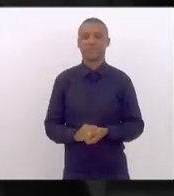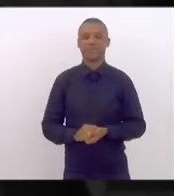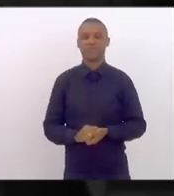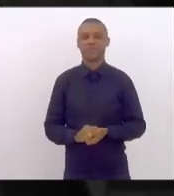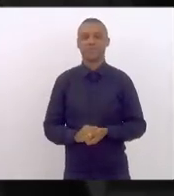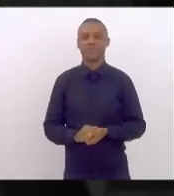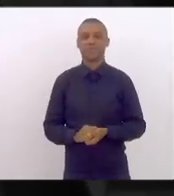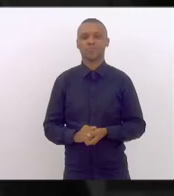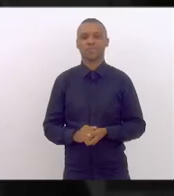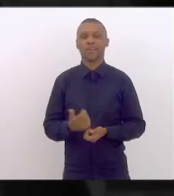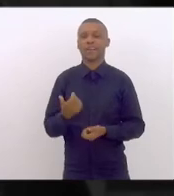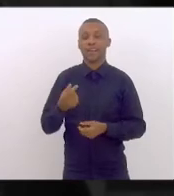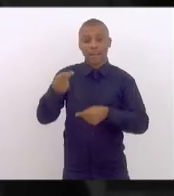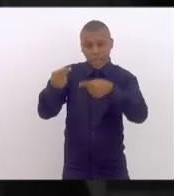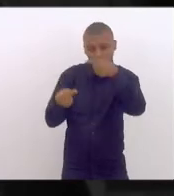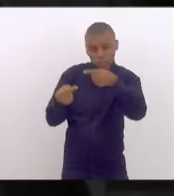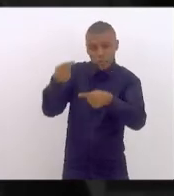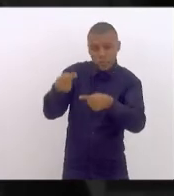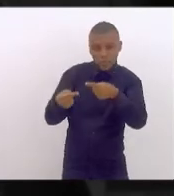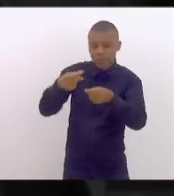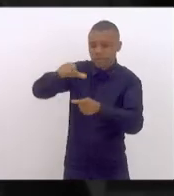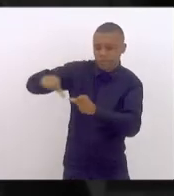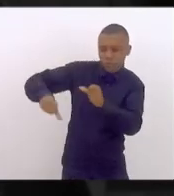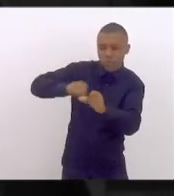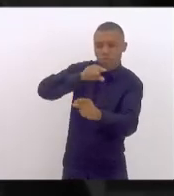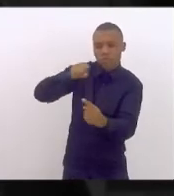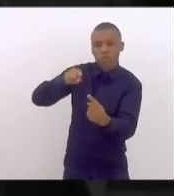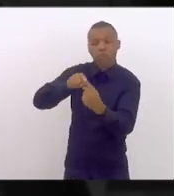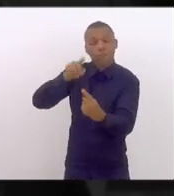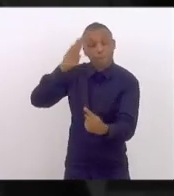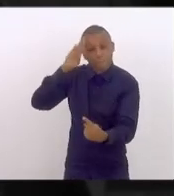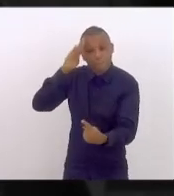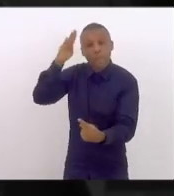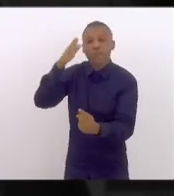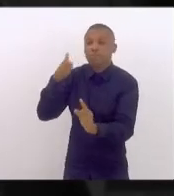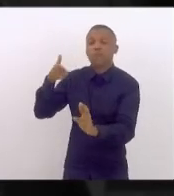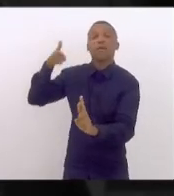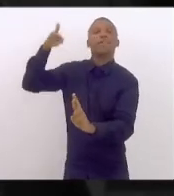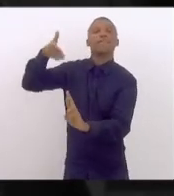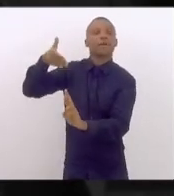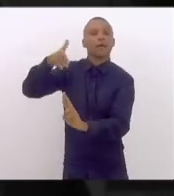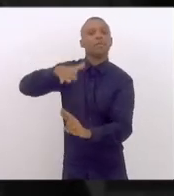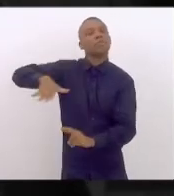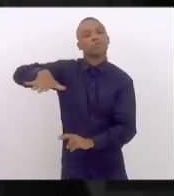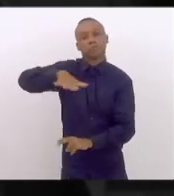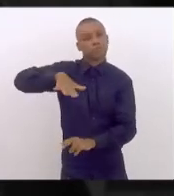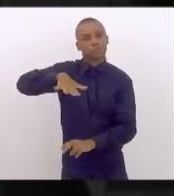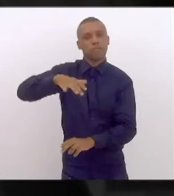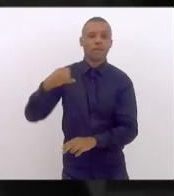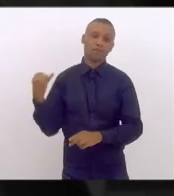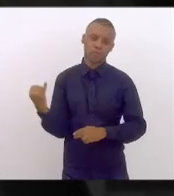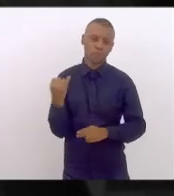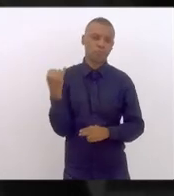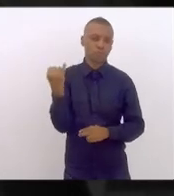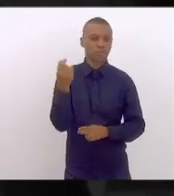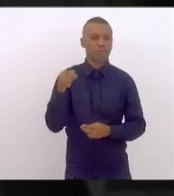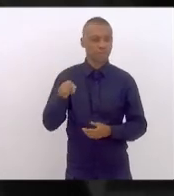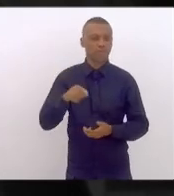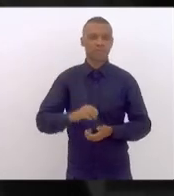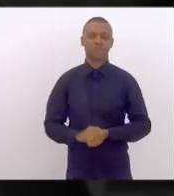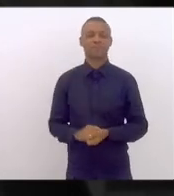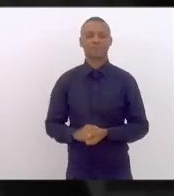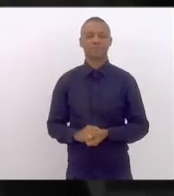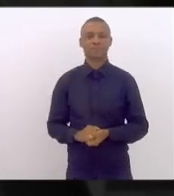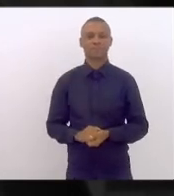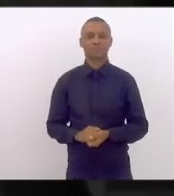a política no seu lugar de centralidade não é muito importante isso né é muito